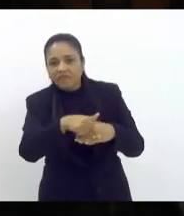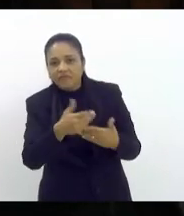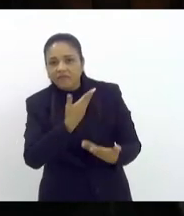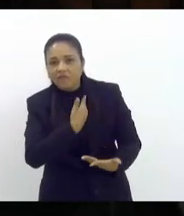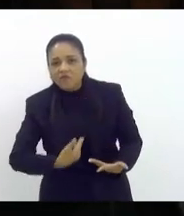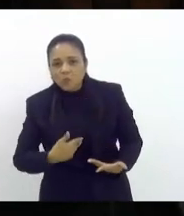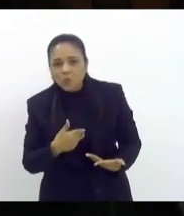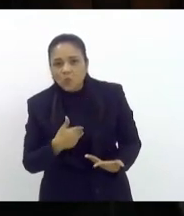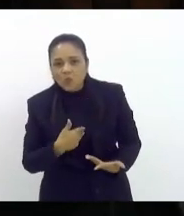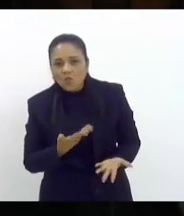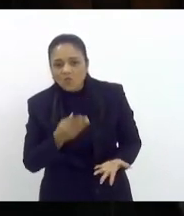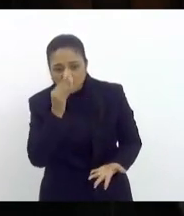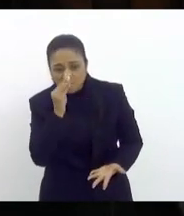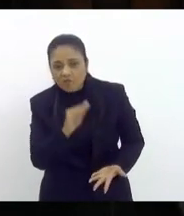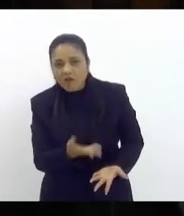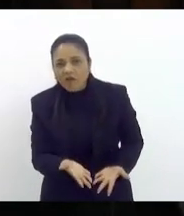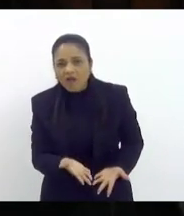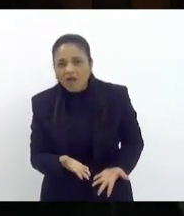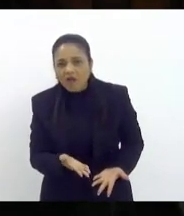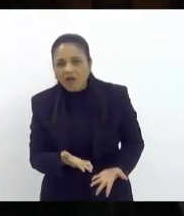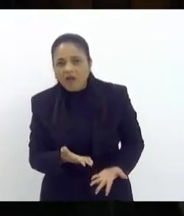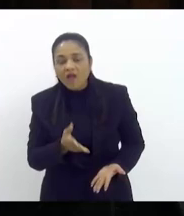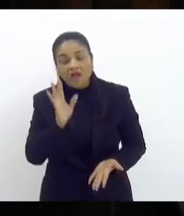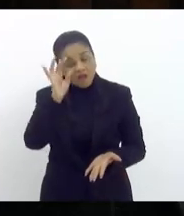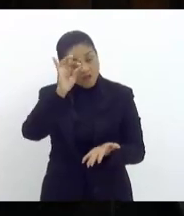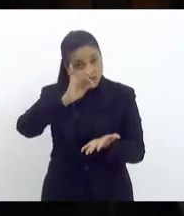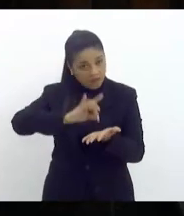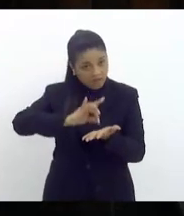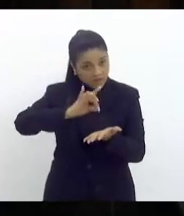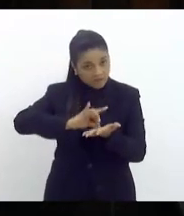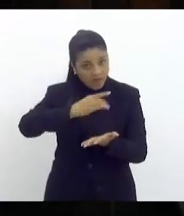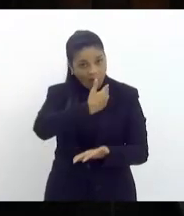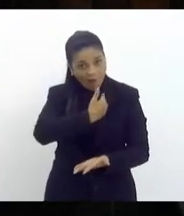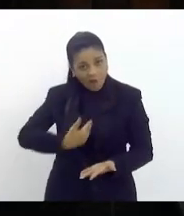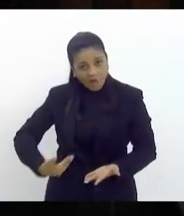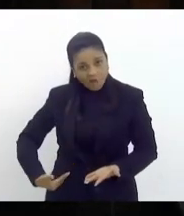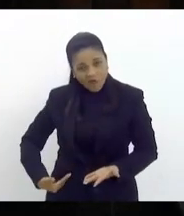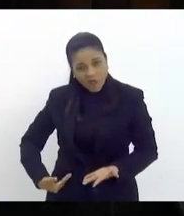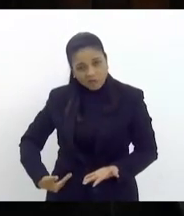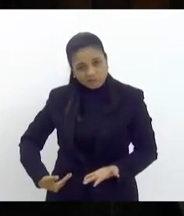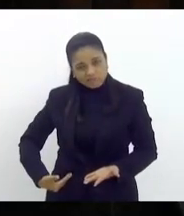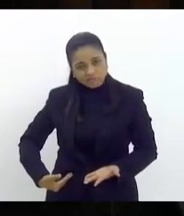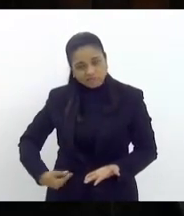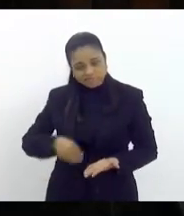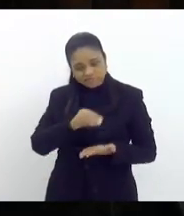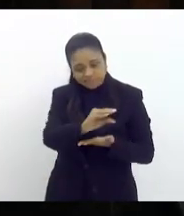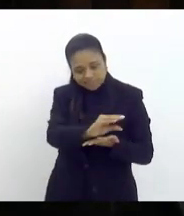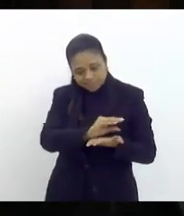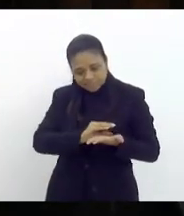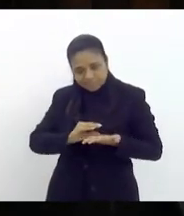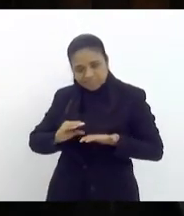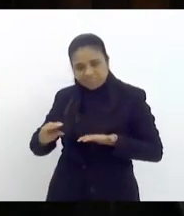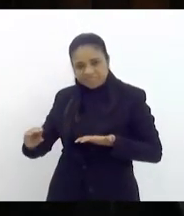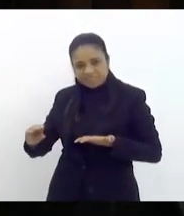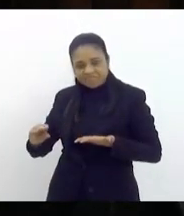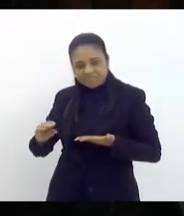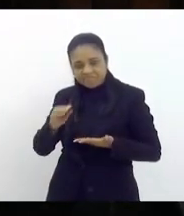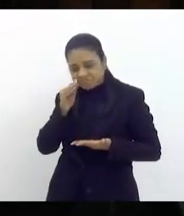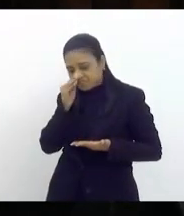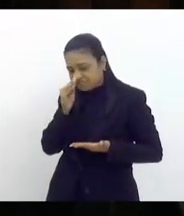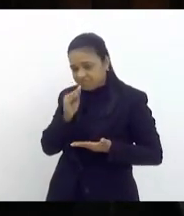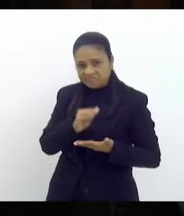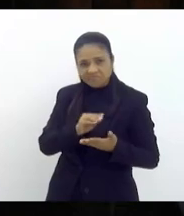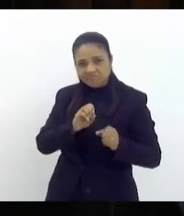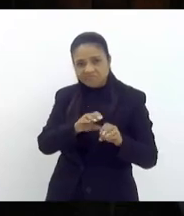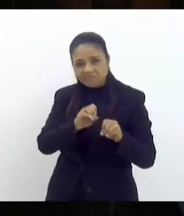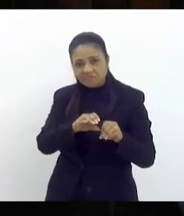porque a verdade é que o governo tem desfinanciado a educação teve que fechar um termo de